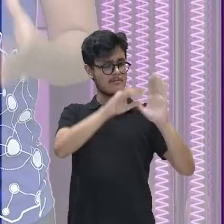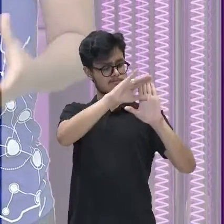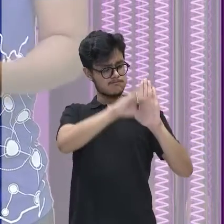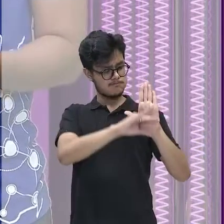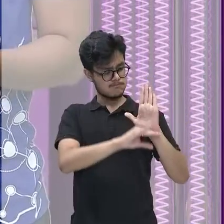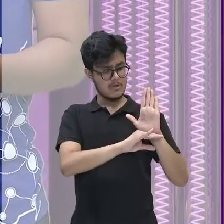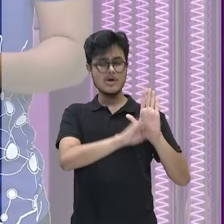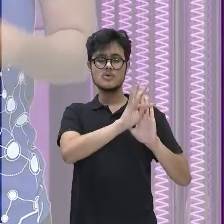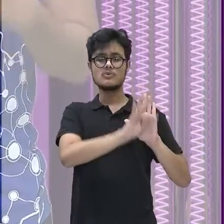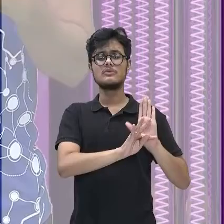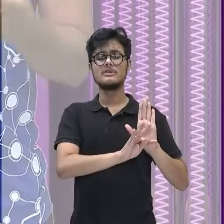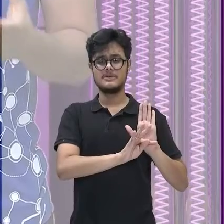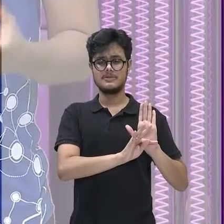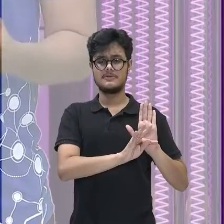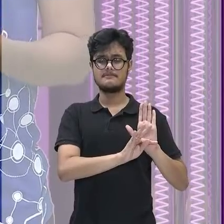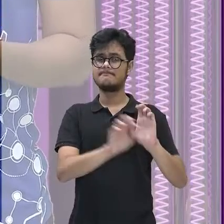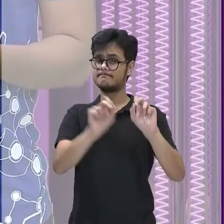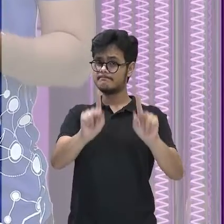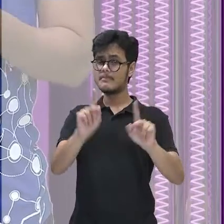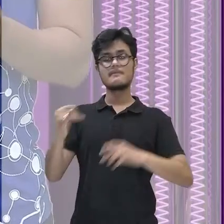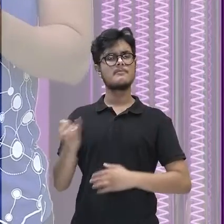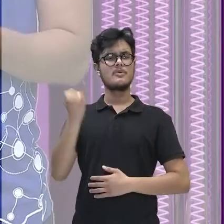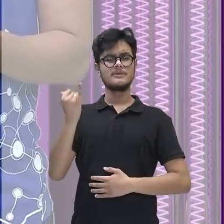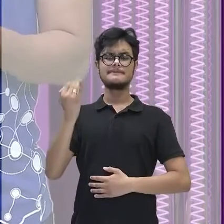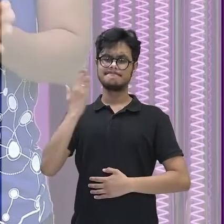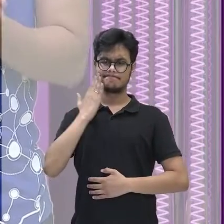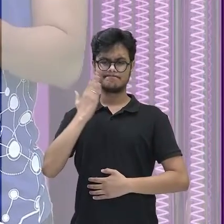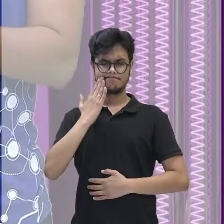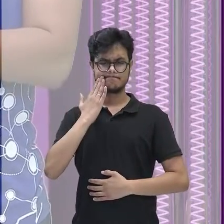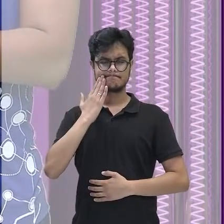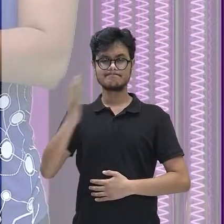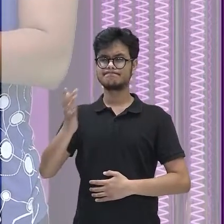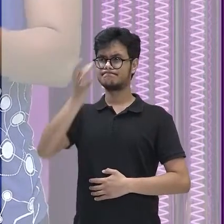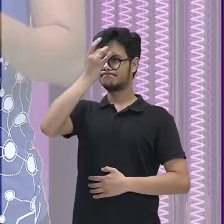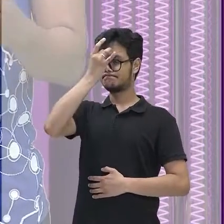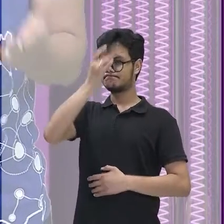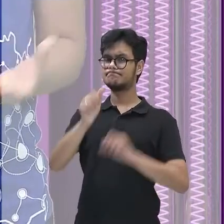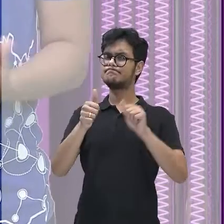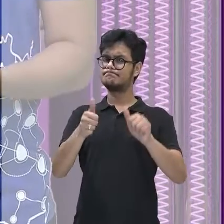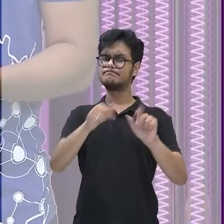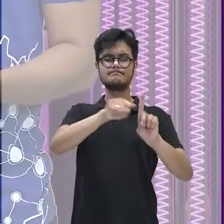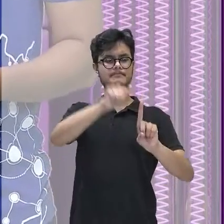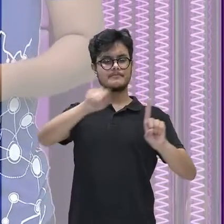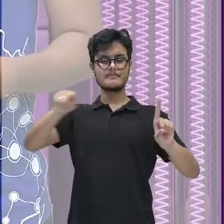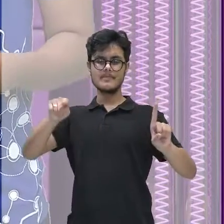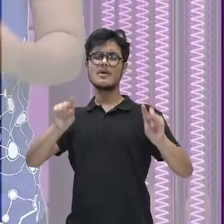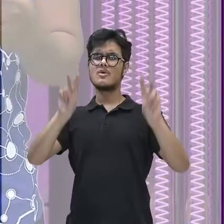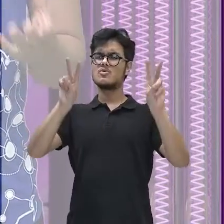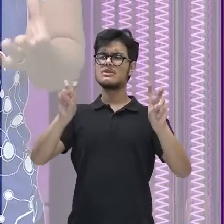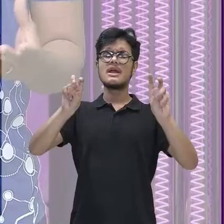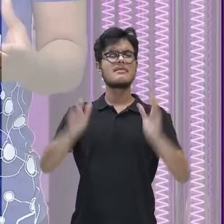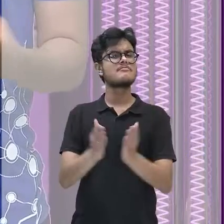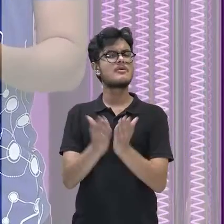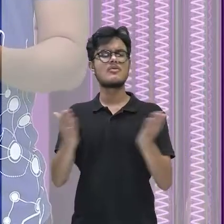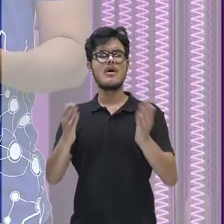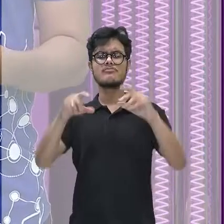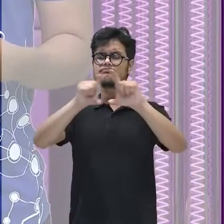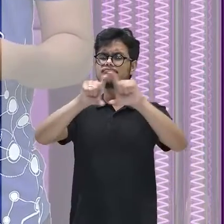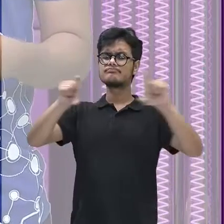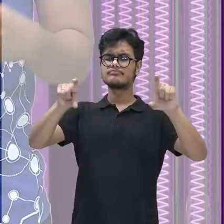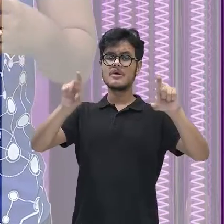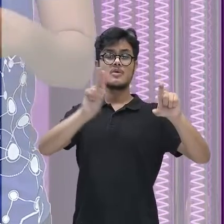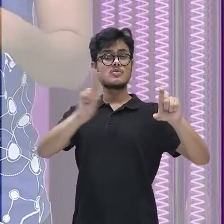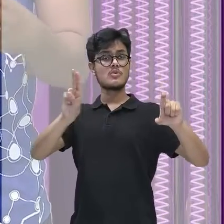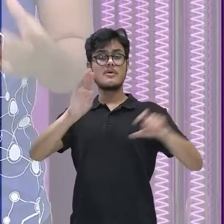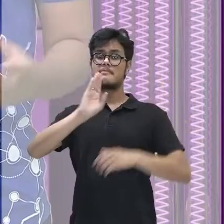textuais externas, né? Então, é importante para uma análise correta de um gráfico, ler o título do gráfico,